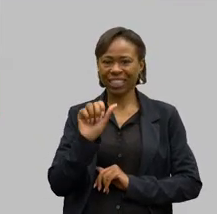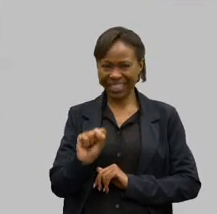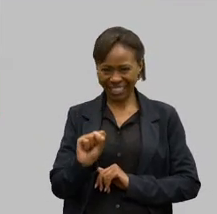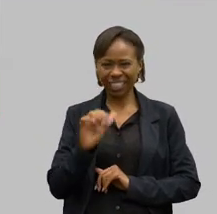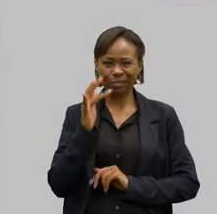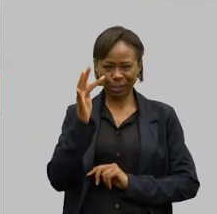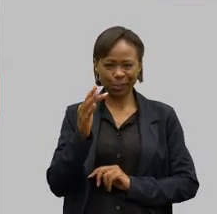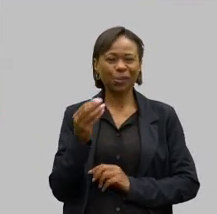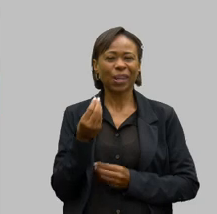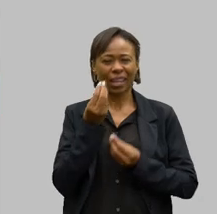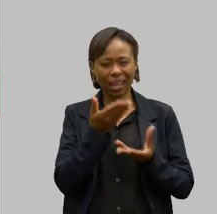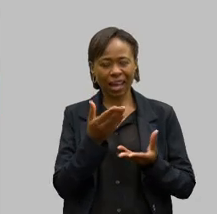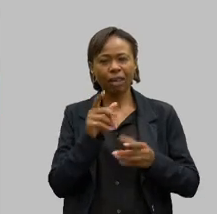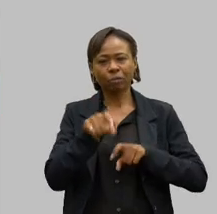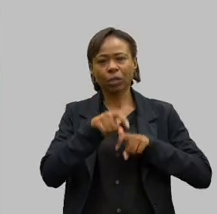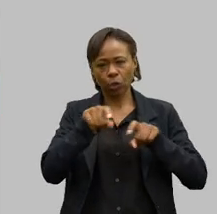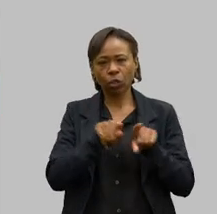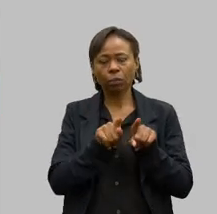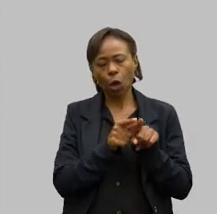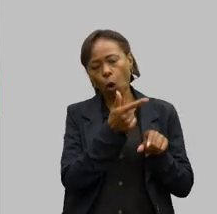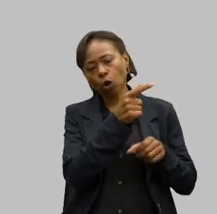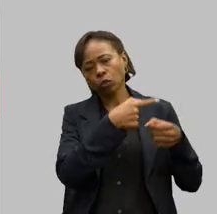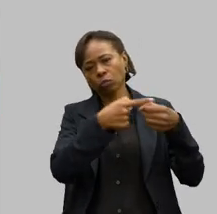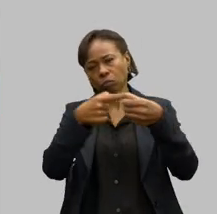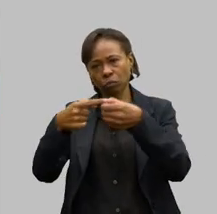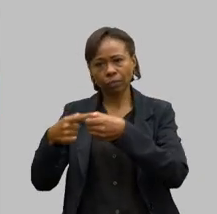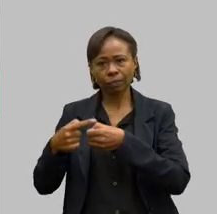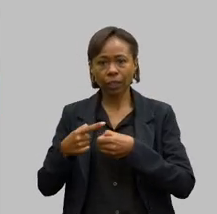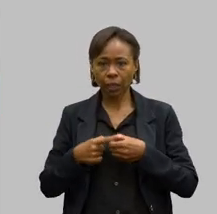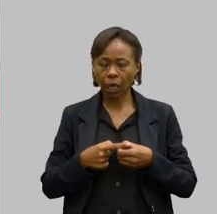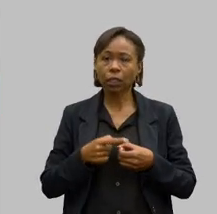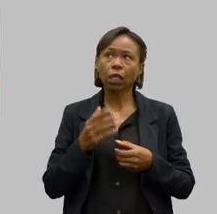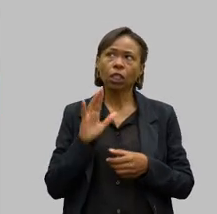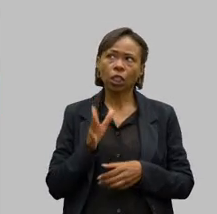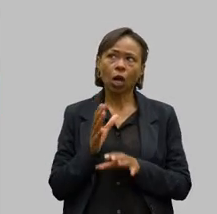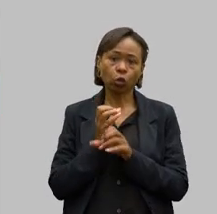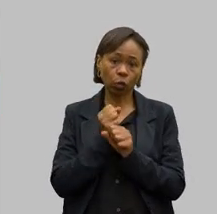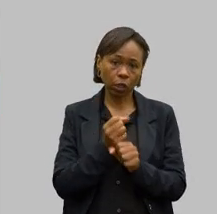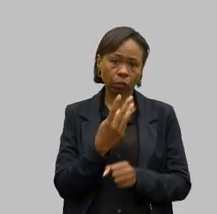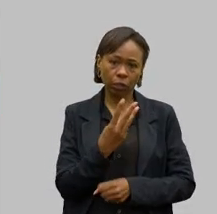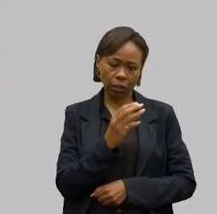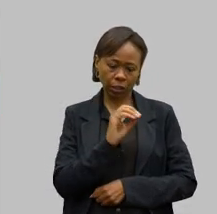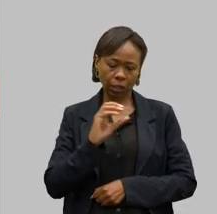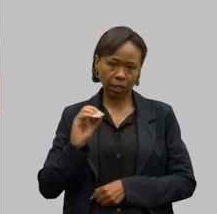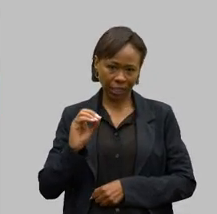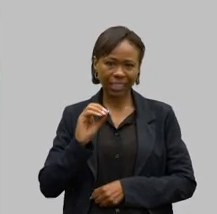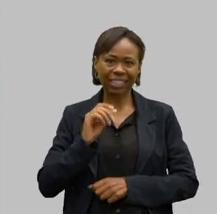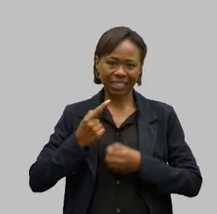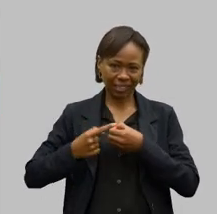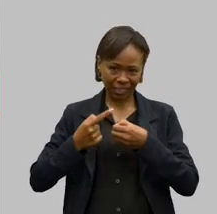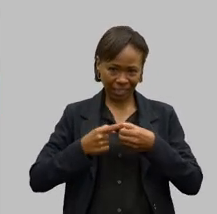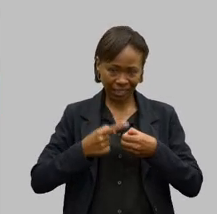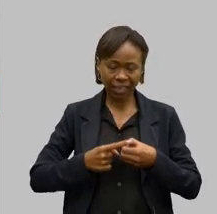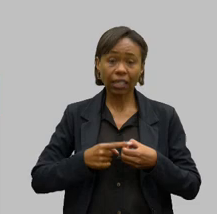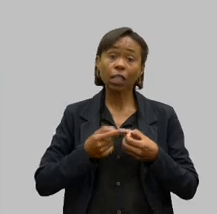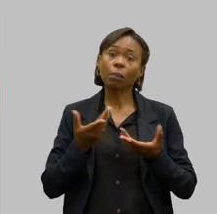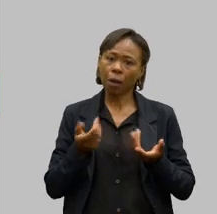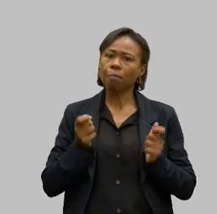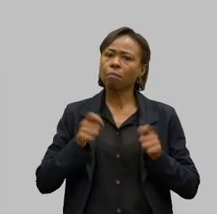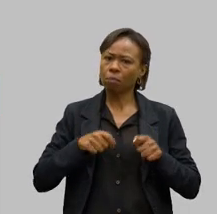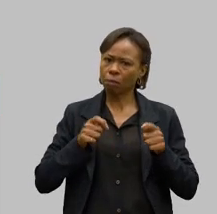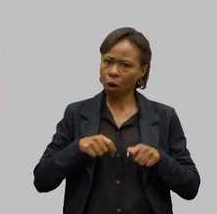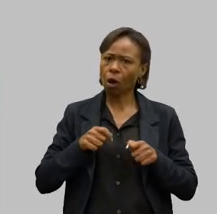alcançar ainda mais cidades. Hoje, nós estamos em 300 cidades já atendendo e acho que a gente tem capacidade de